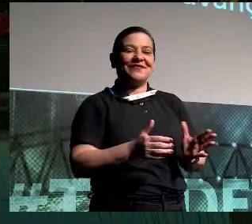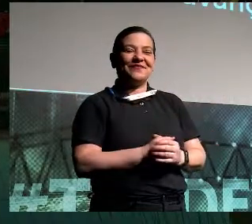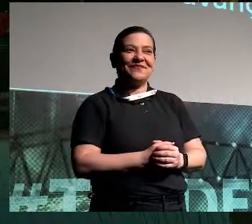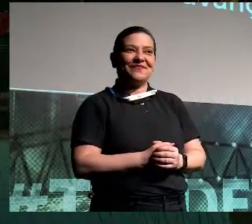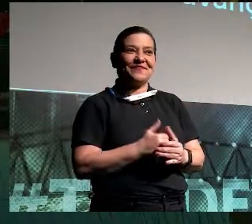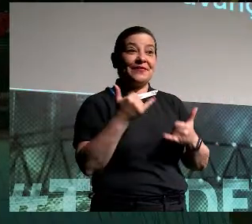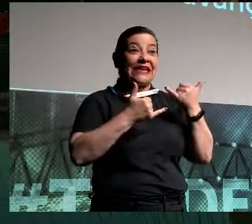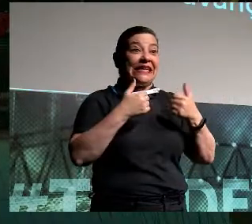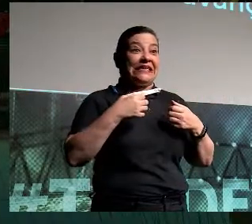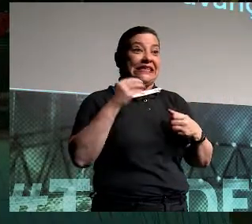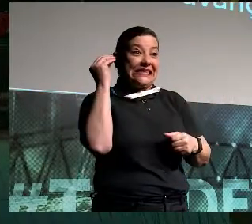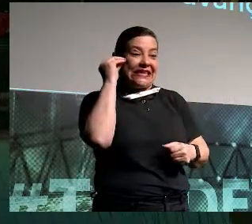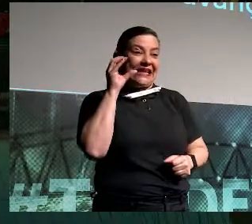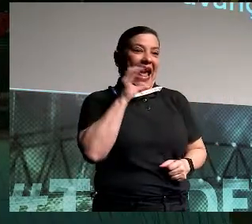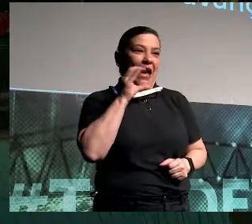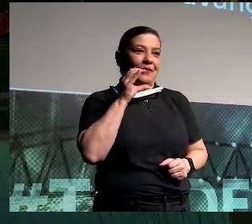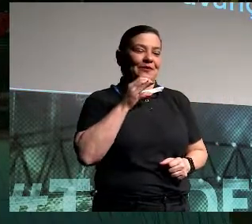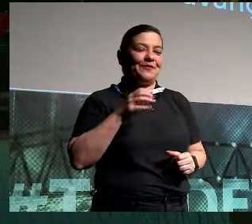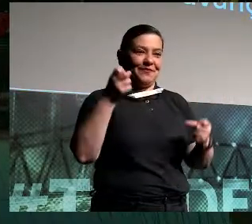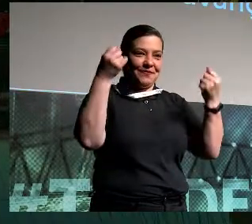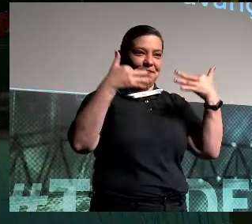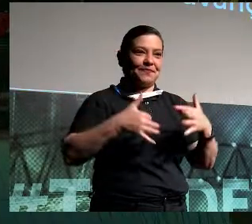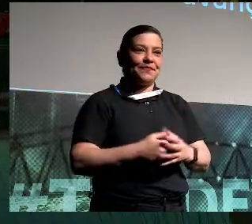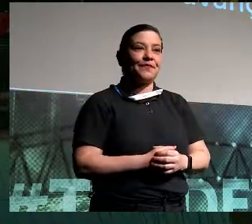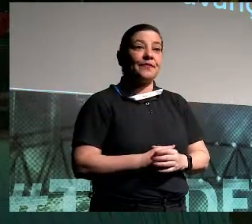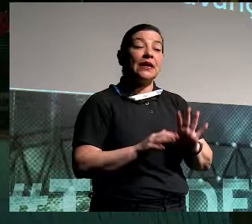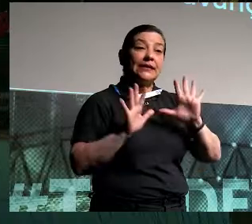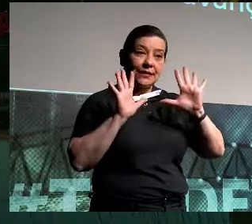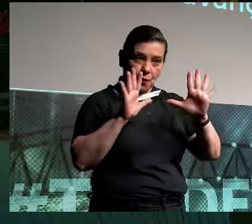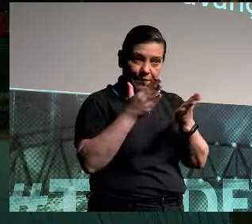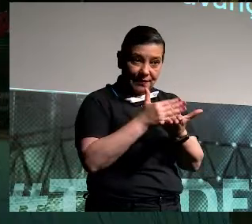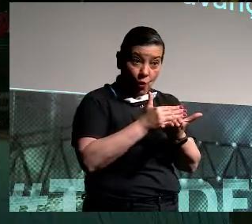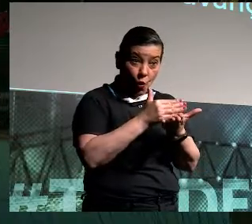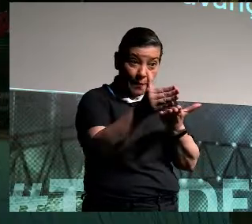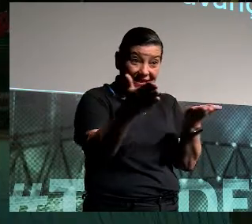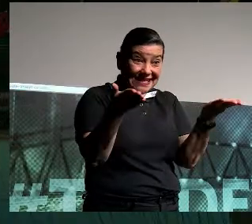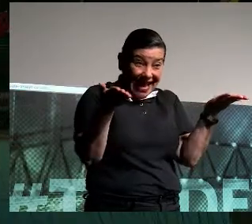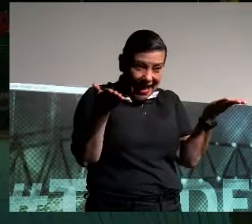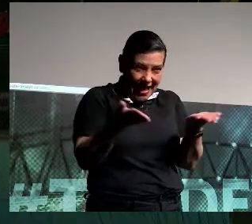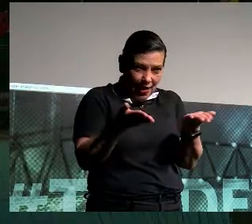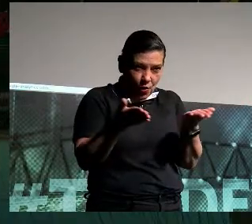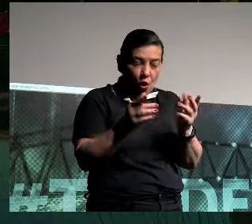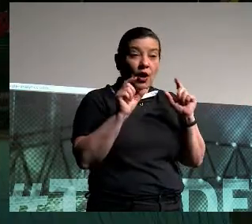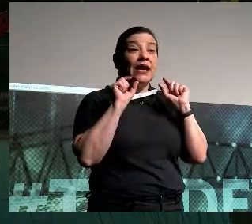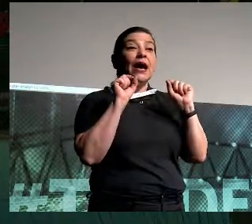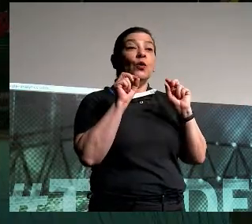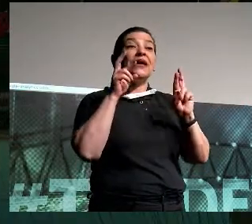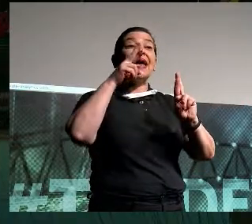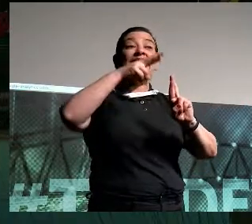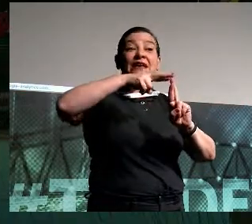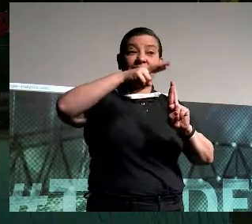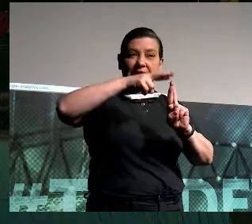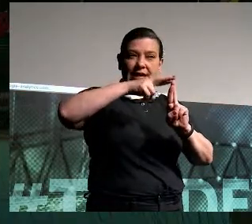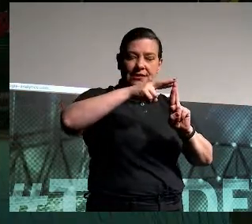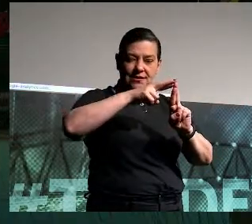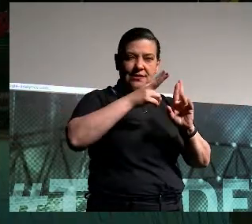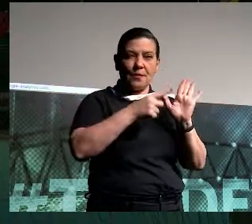Brincando, vamos tentar correr 2x aqui, galera. Ó. Então, vamos começar agora a fazer as inferências realmente avançadas